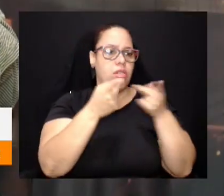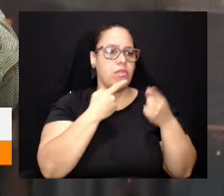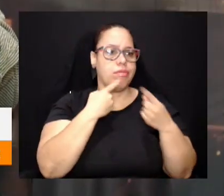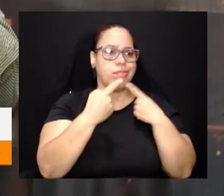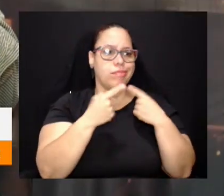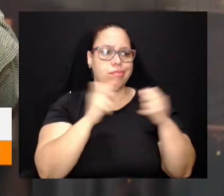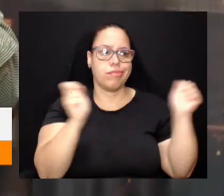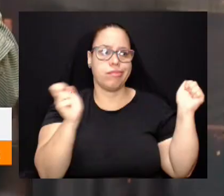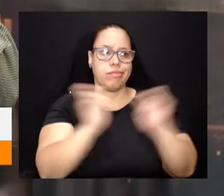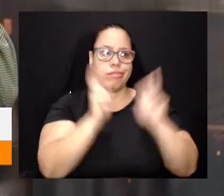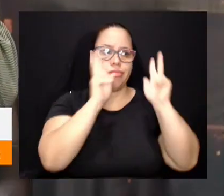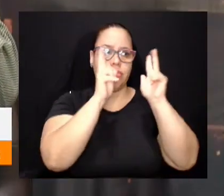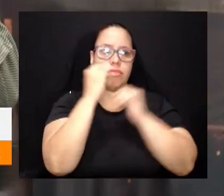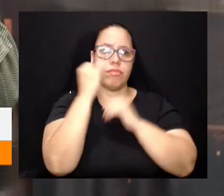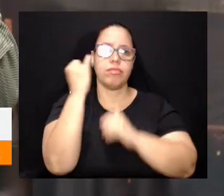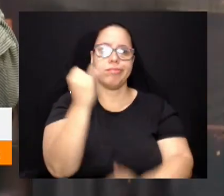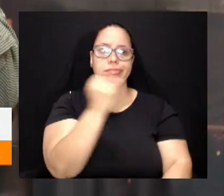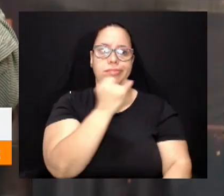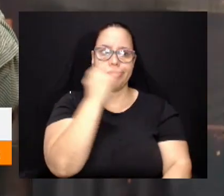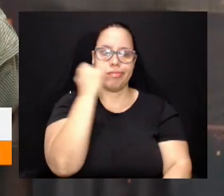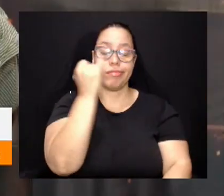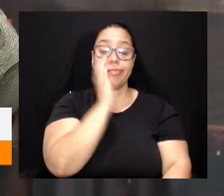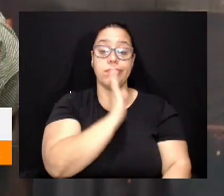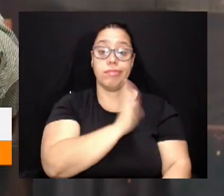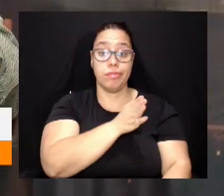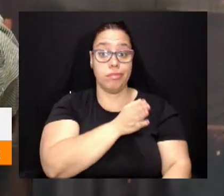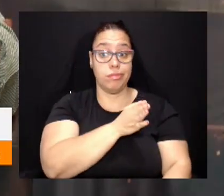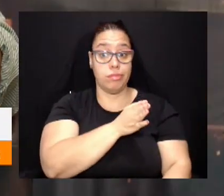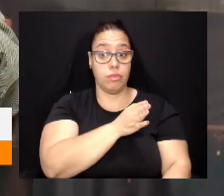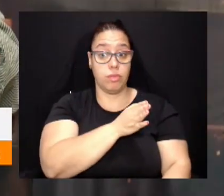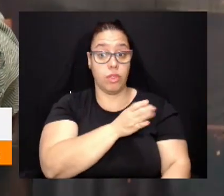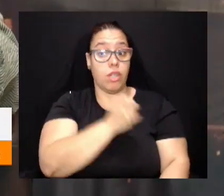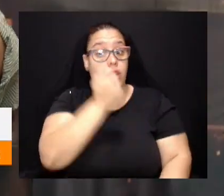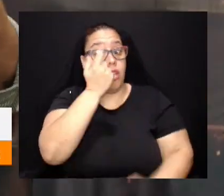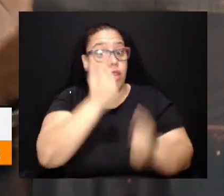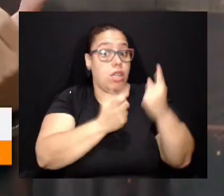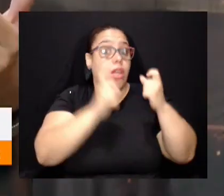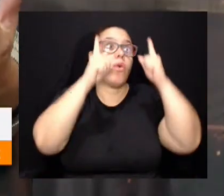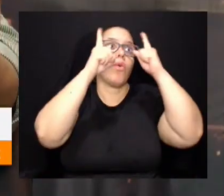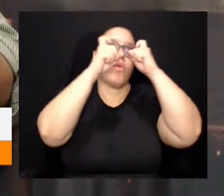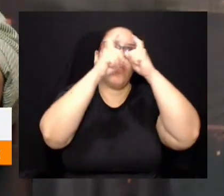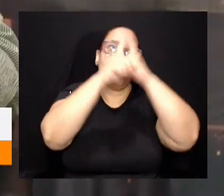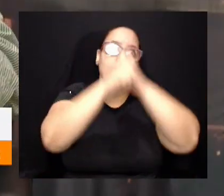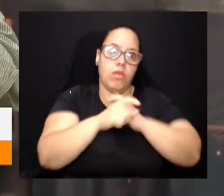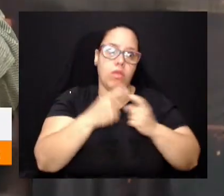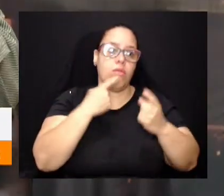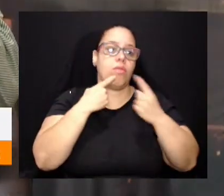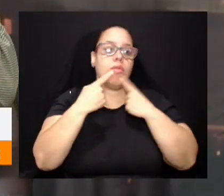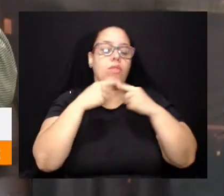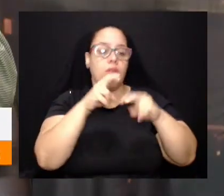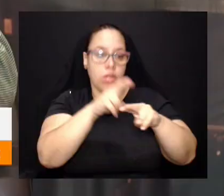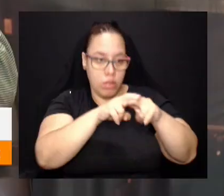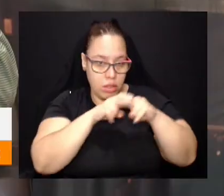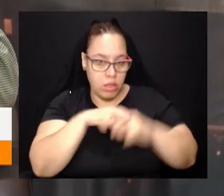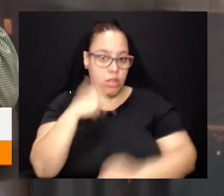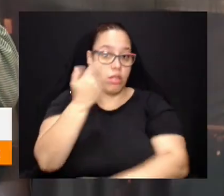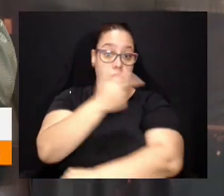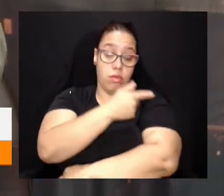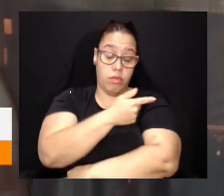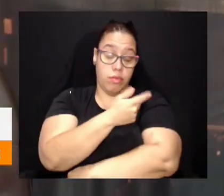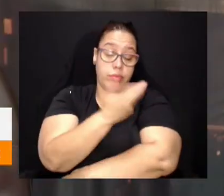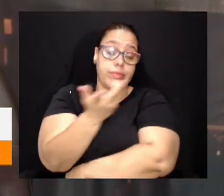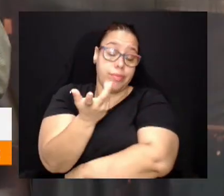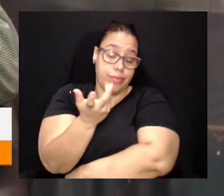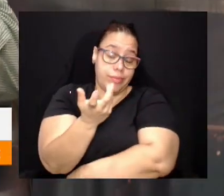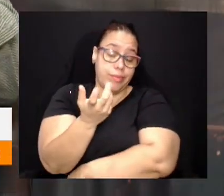muito importante já, né? Claro que tem alguns diálogos que são difíceis, sim, e para isso justamente a gente tem essa parte afetiva, né?